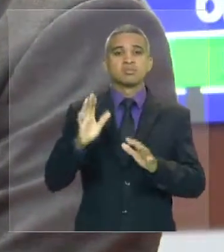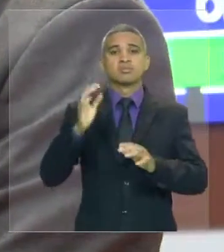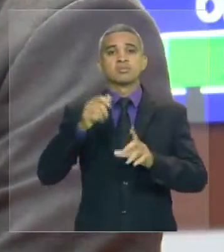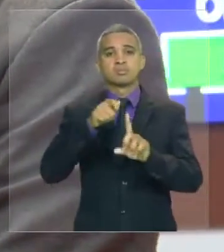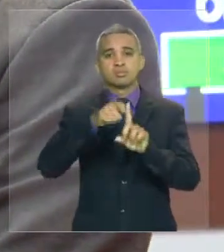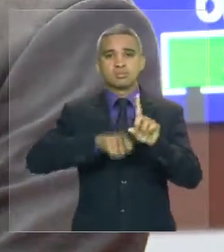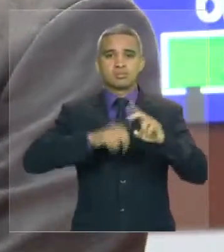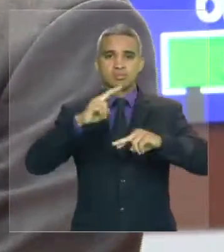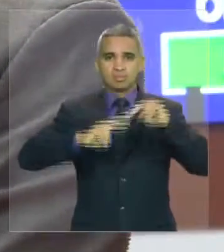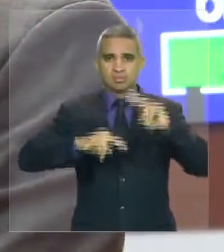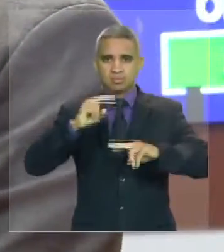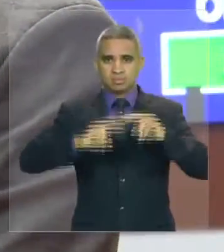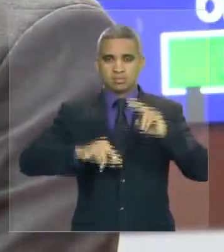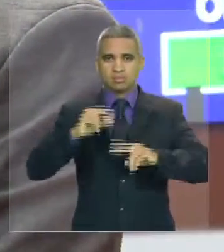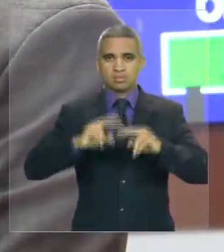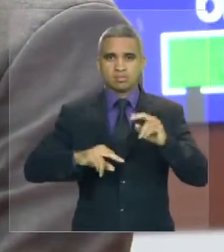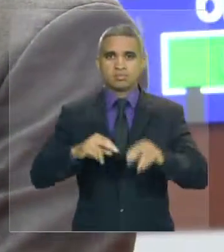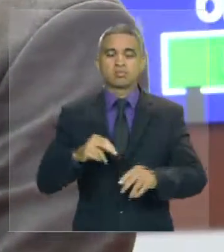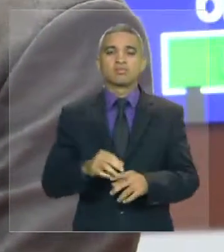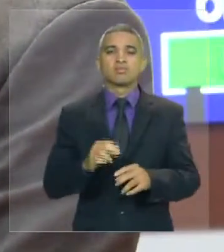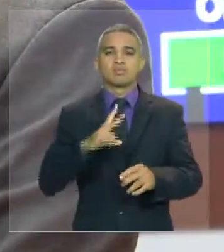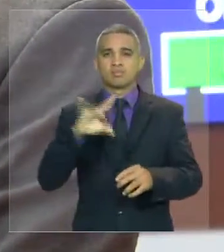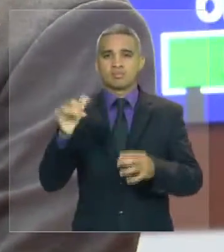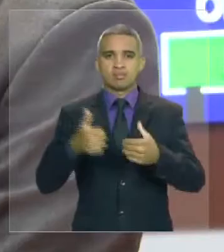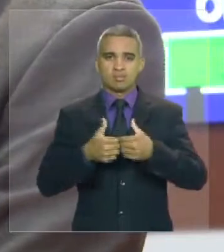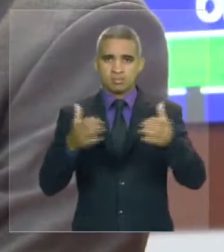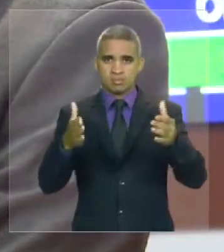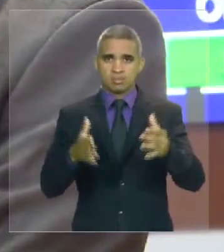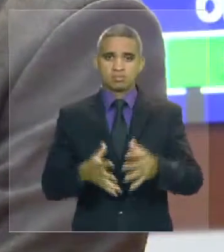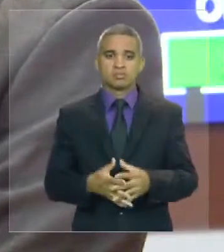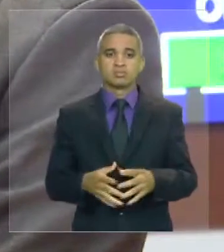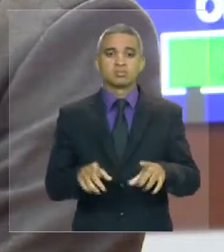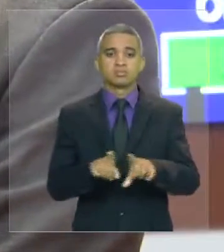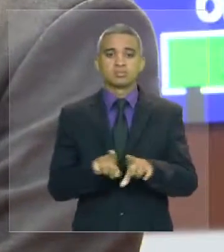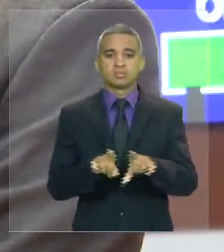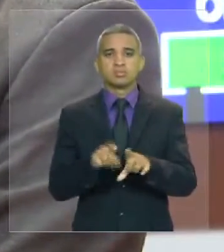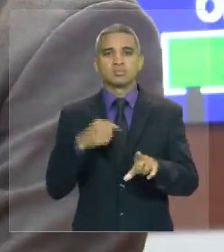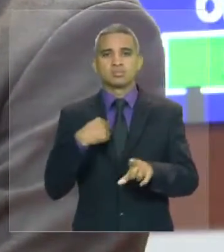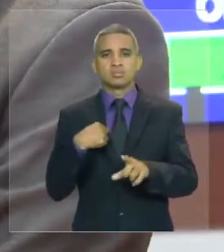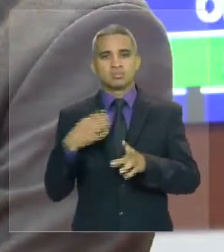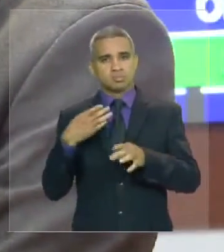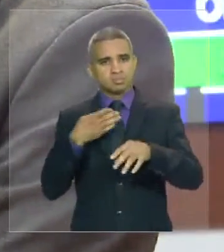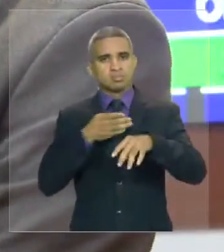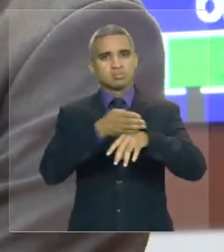Chapadinha para inaugurar essa obra. E olhar, acompanhar o hospital.